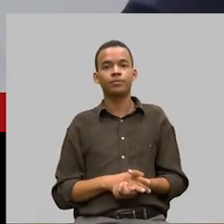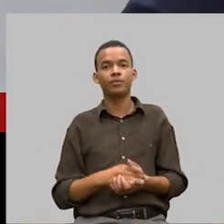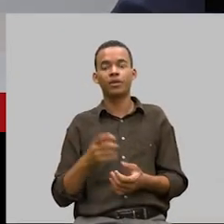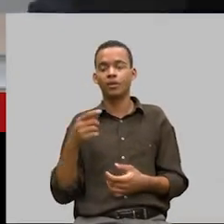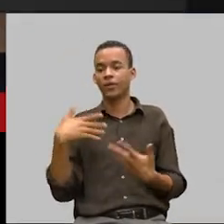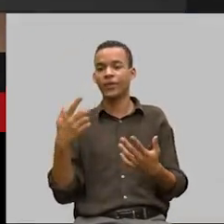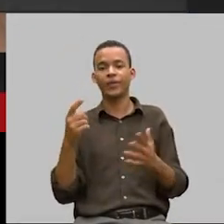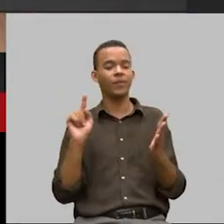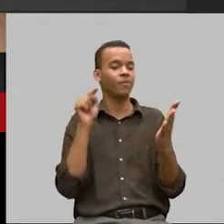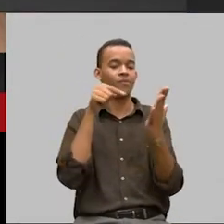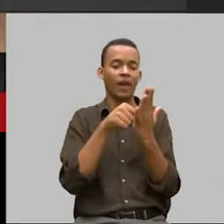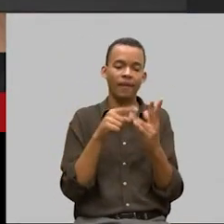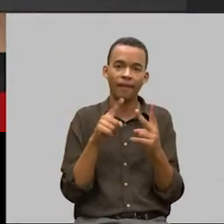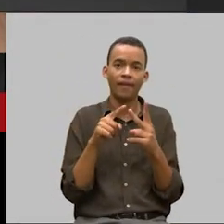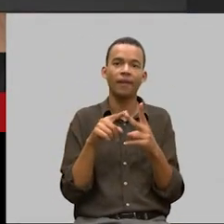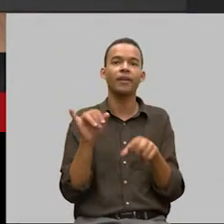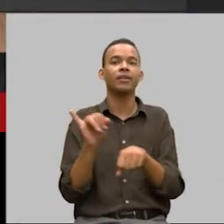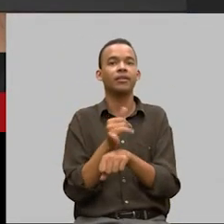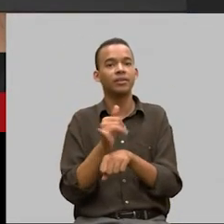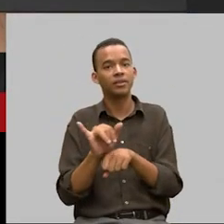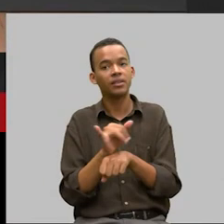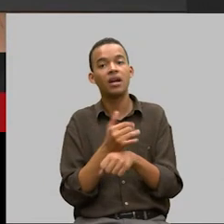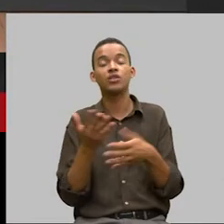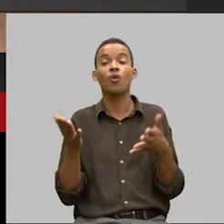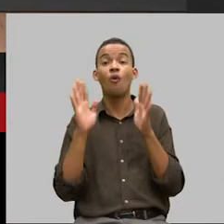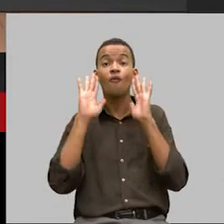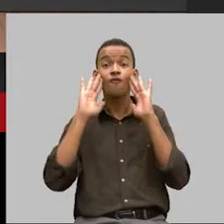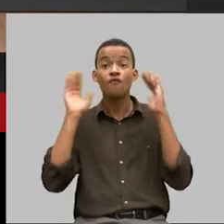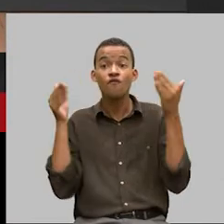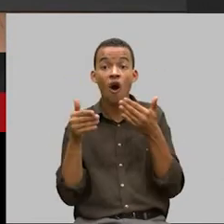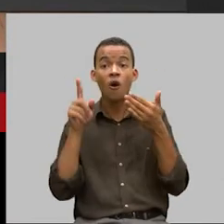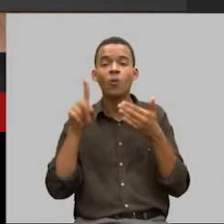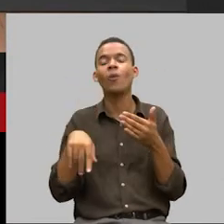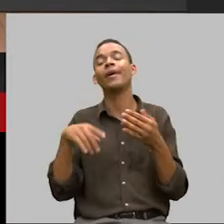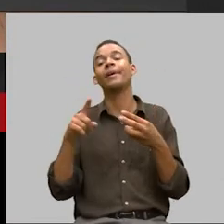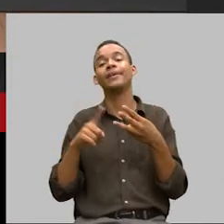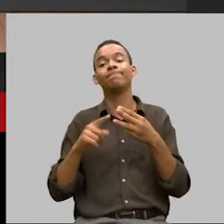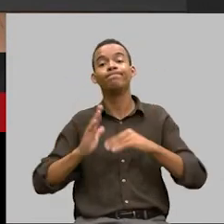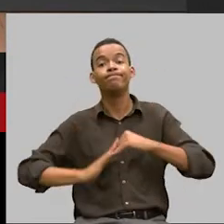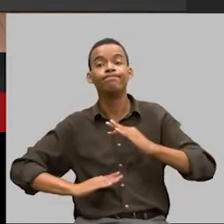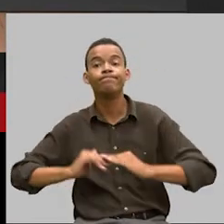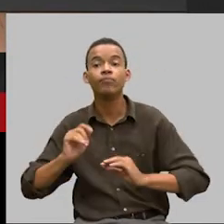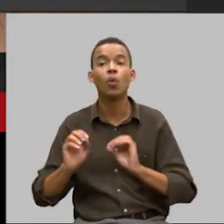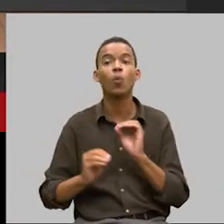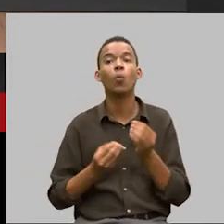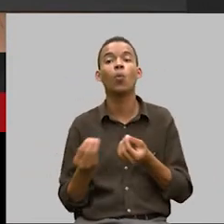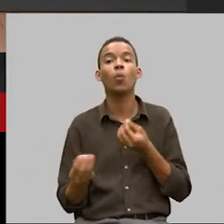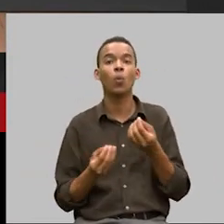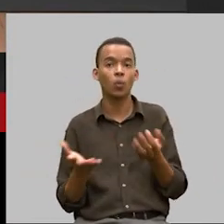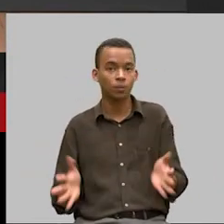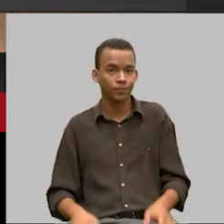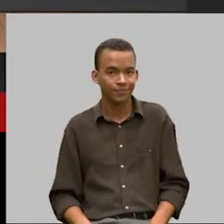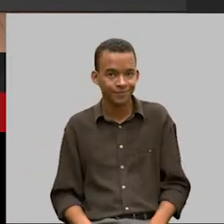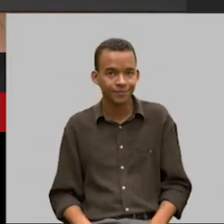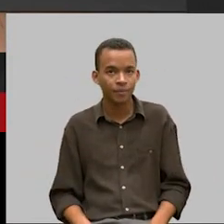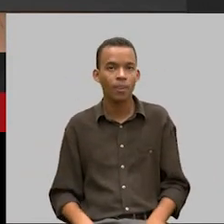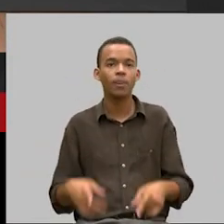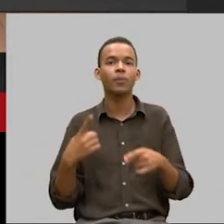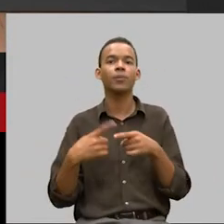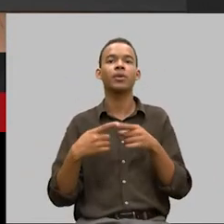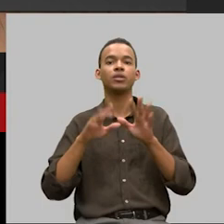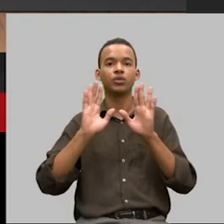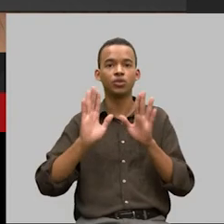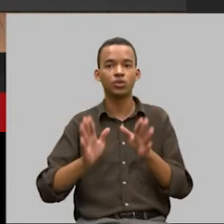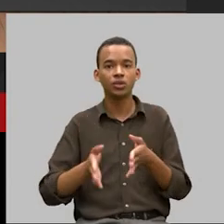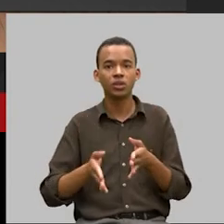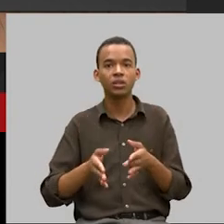mais para falar de estratégia agora nós temos falar de tática porque já tá colocado lá na no plano